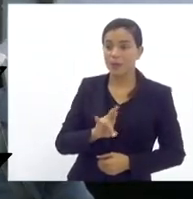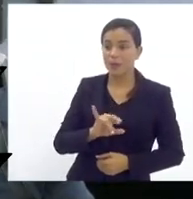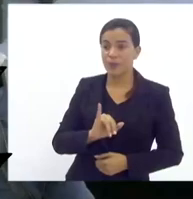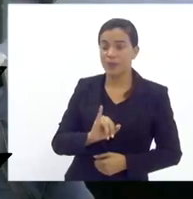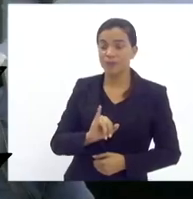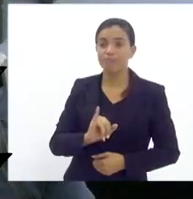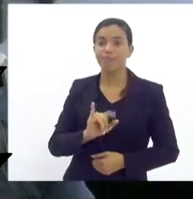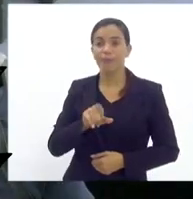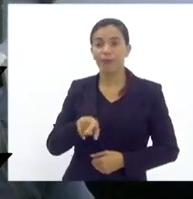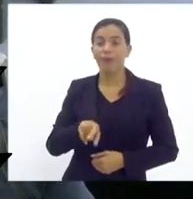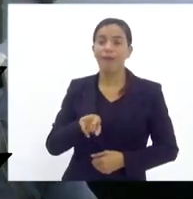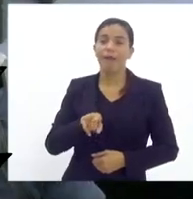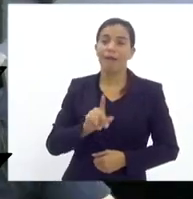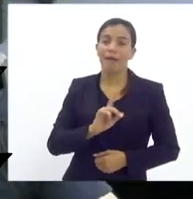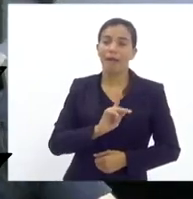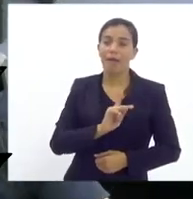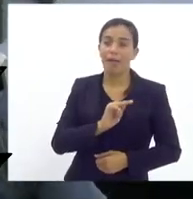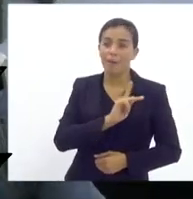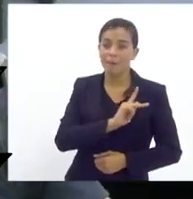alerj